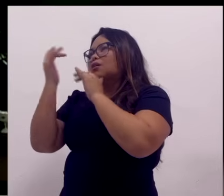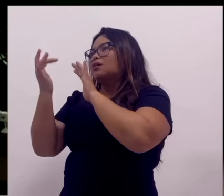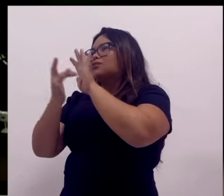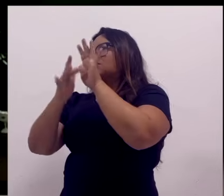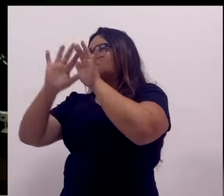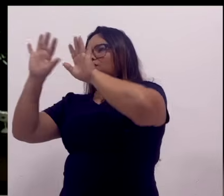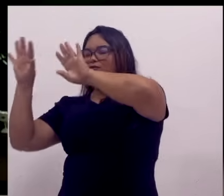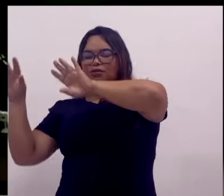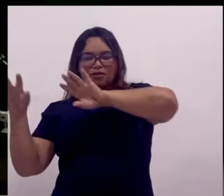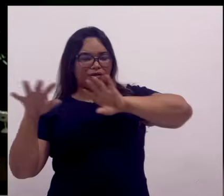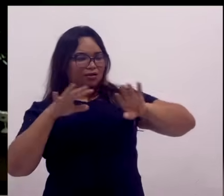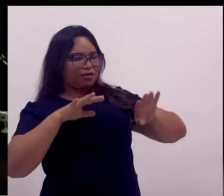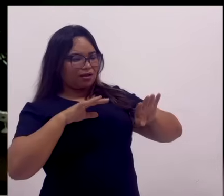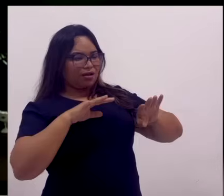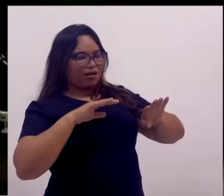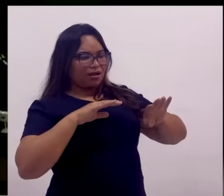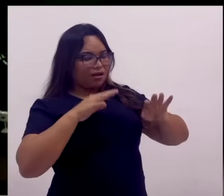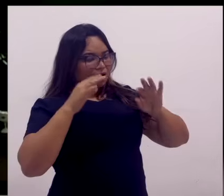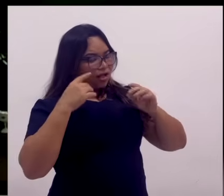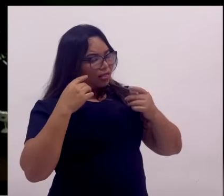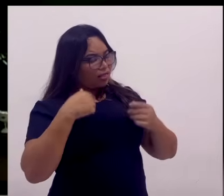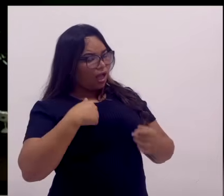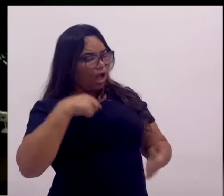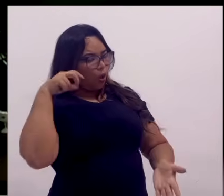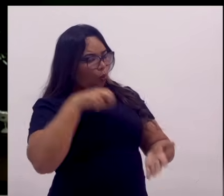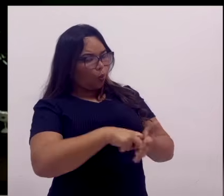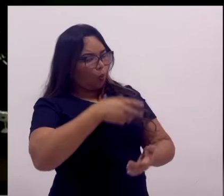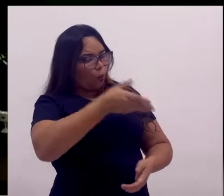olha para nós e diz: "Não te condeno.